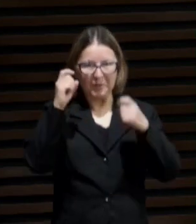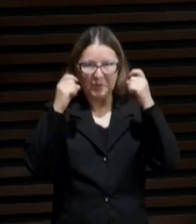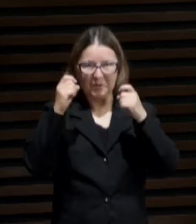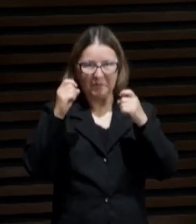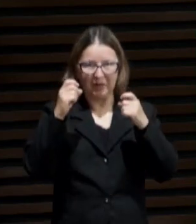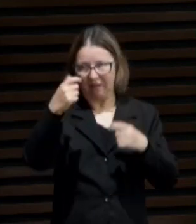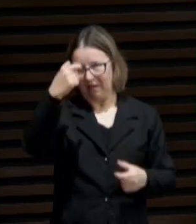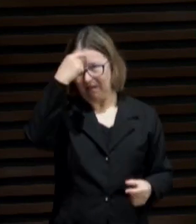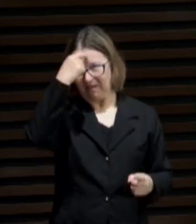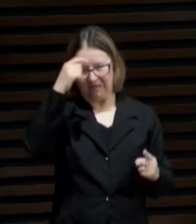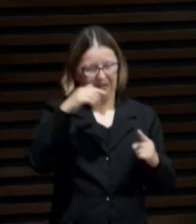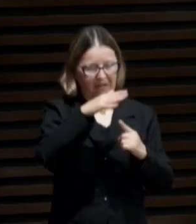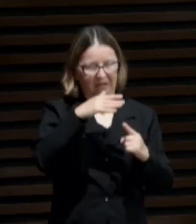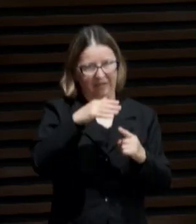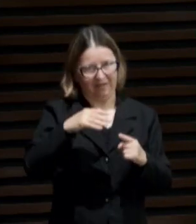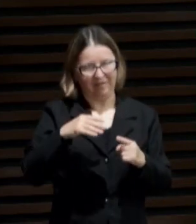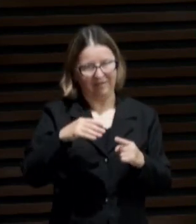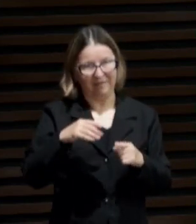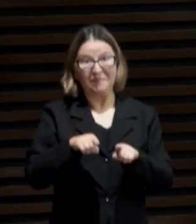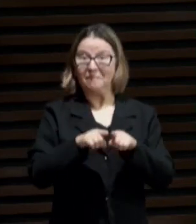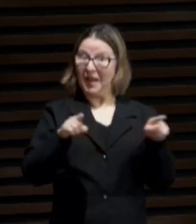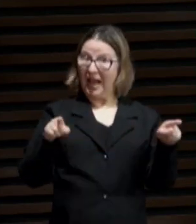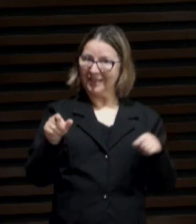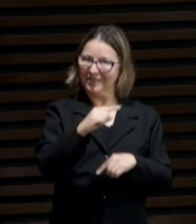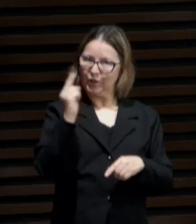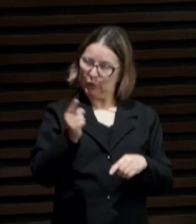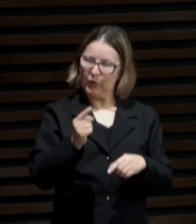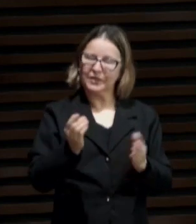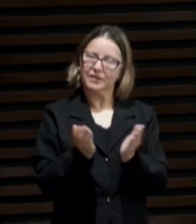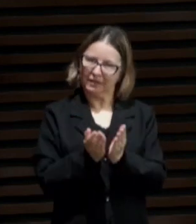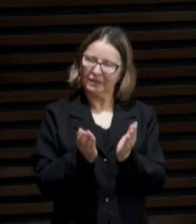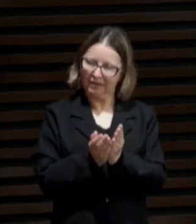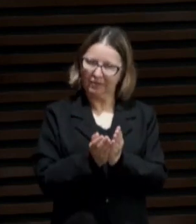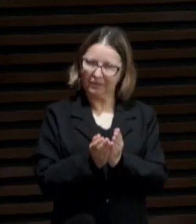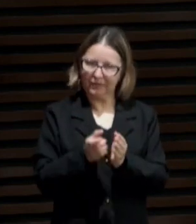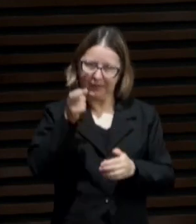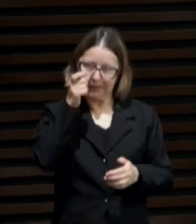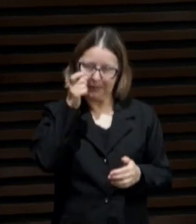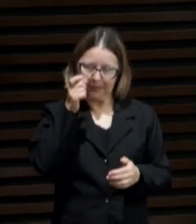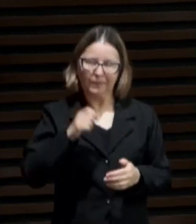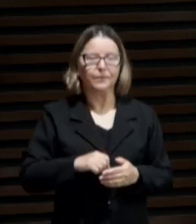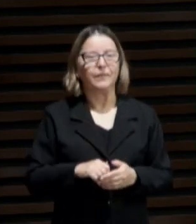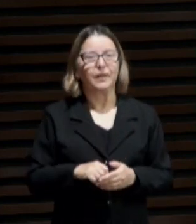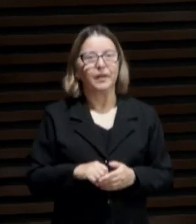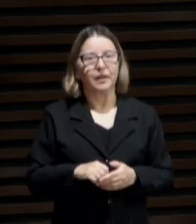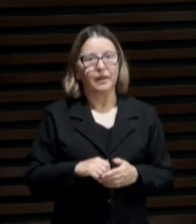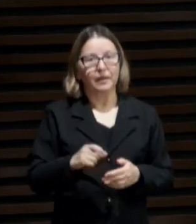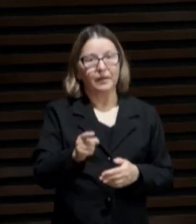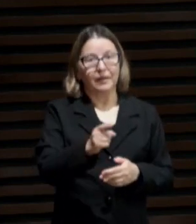o seu ponto é que, como cristãos, presta atenção, nós somos cristãos agora, se cremos, né? Nós temos uma